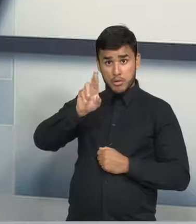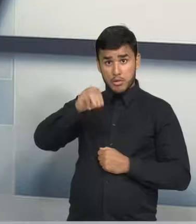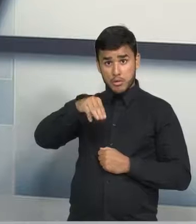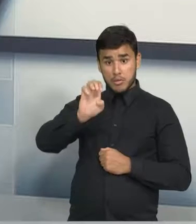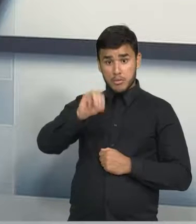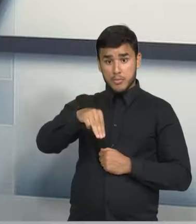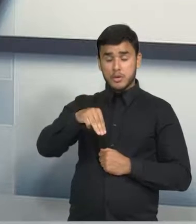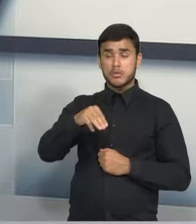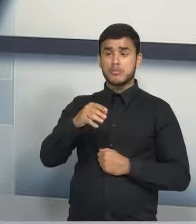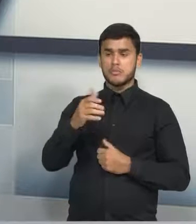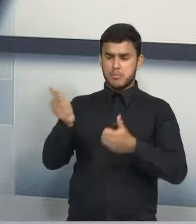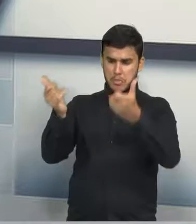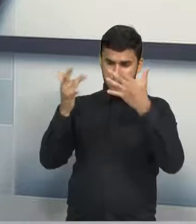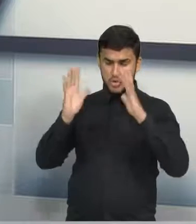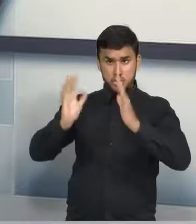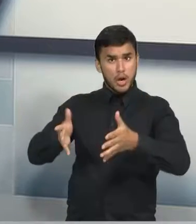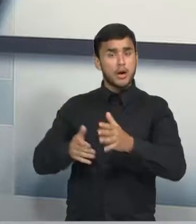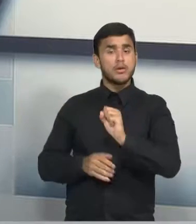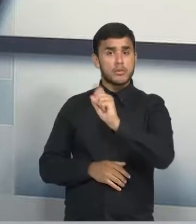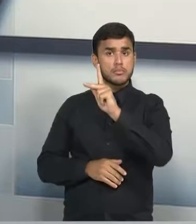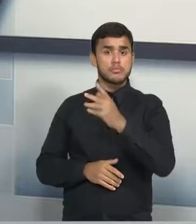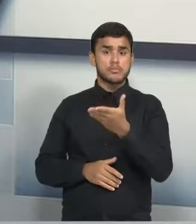frase infeliz